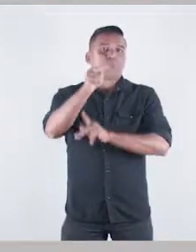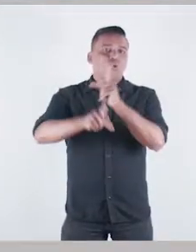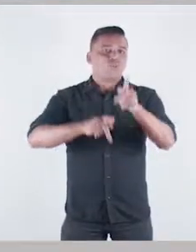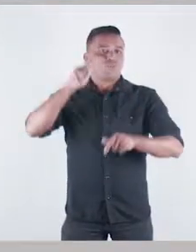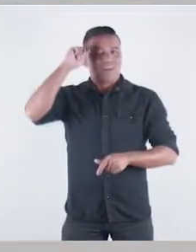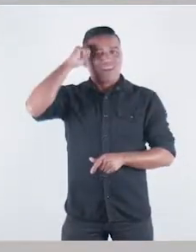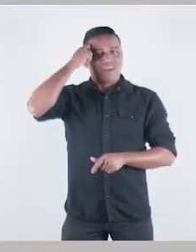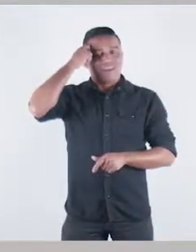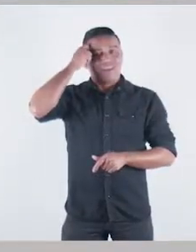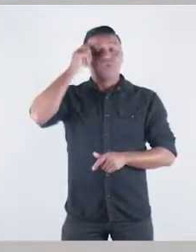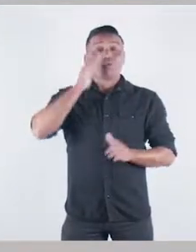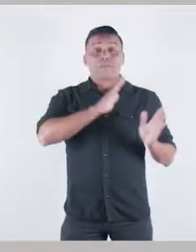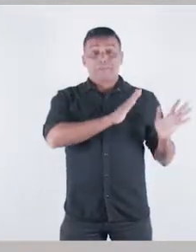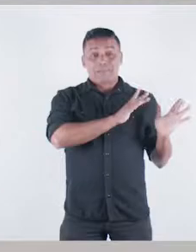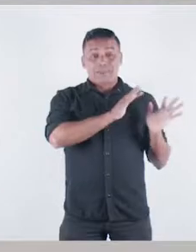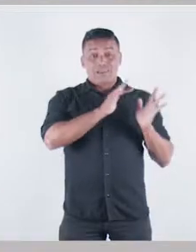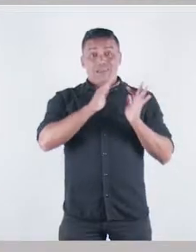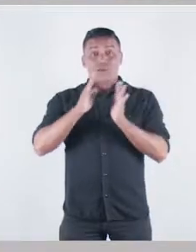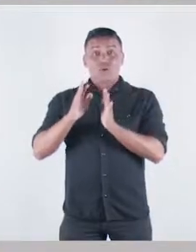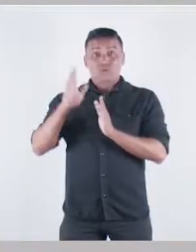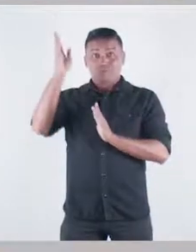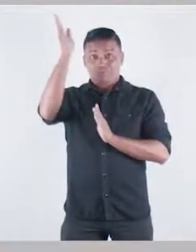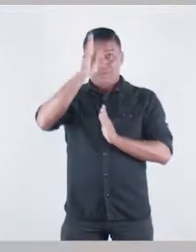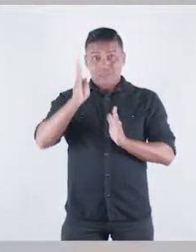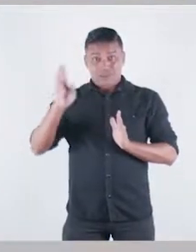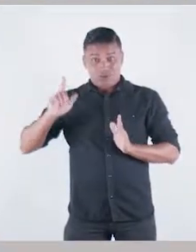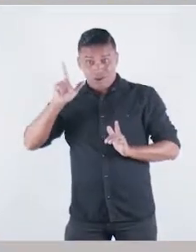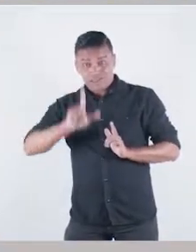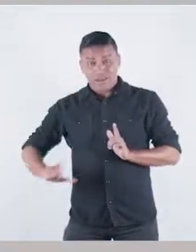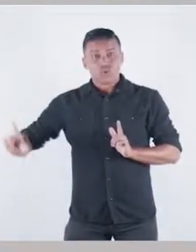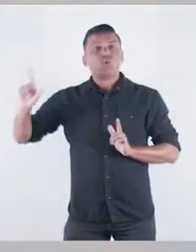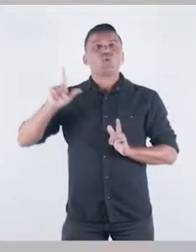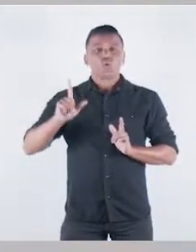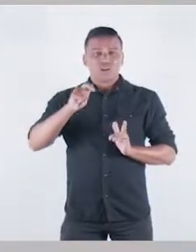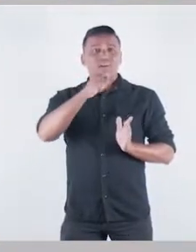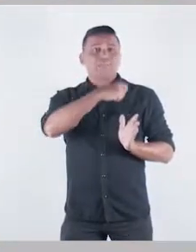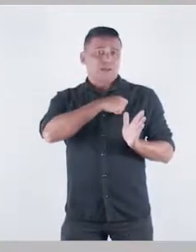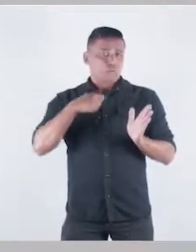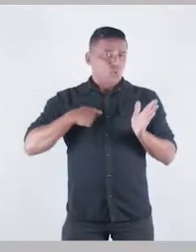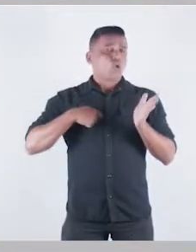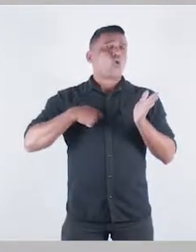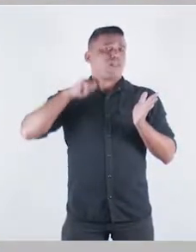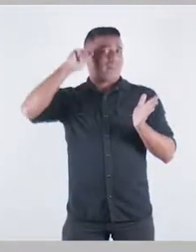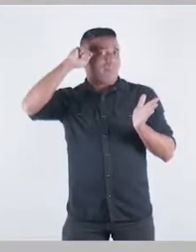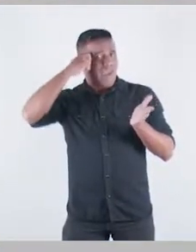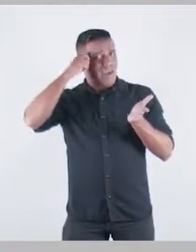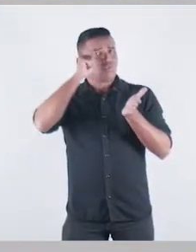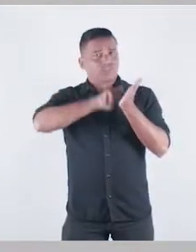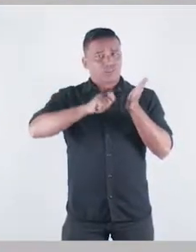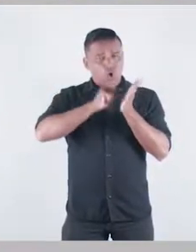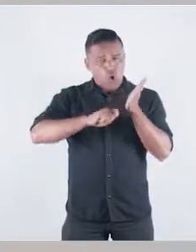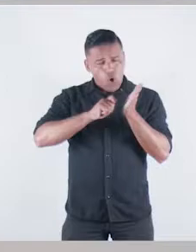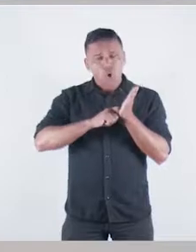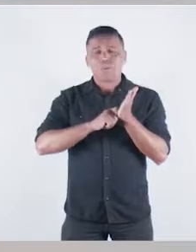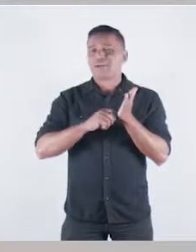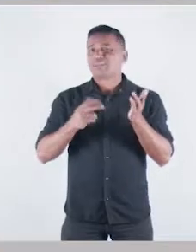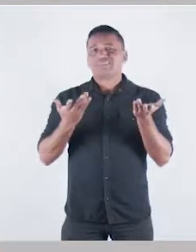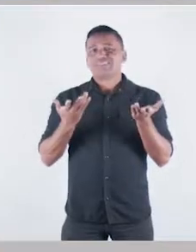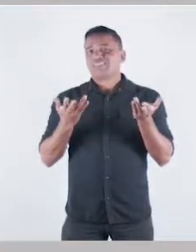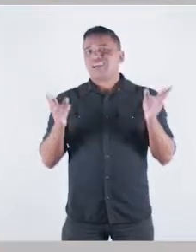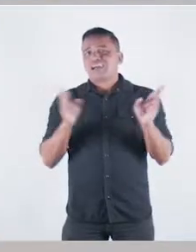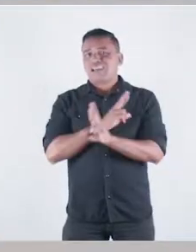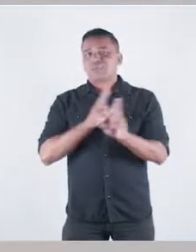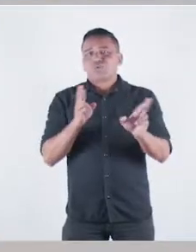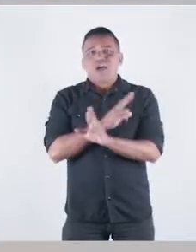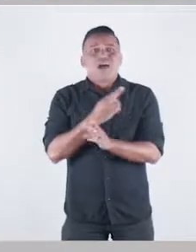literatura brasileira, escritores negros esparçados, mas não que não se relacionavam do ponto de vista de construir